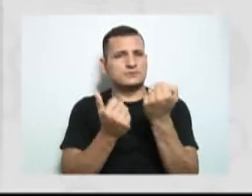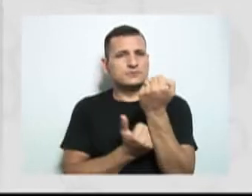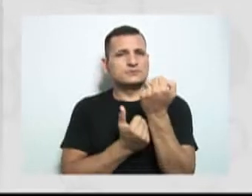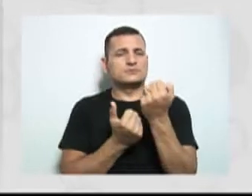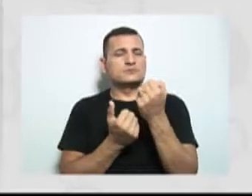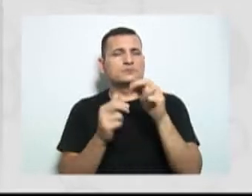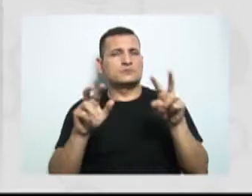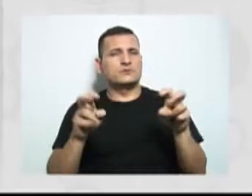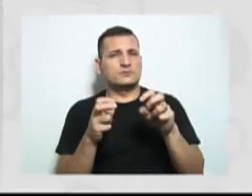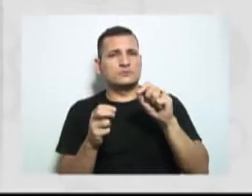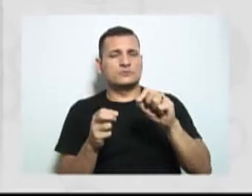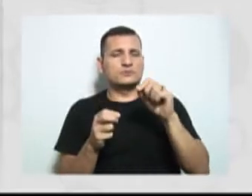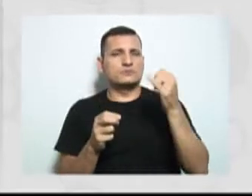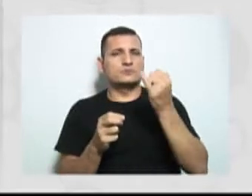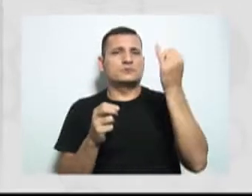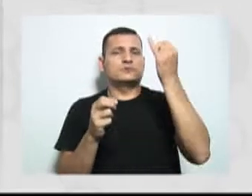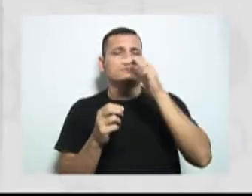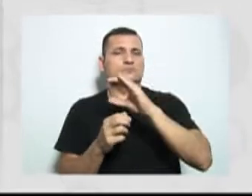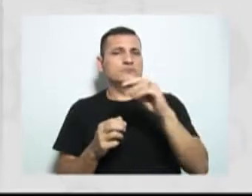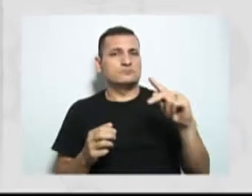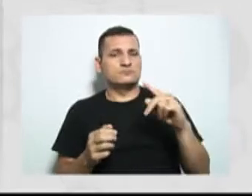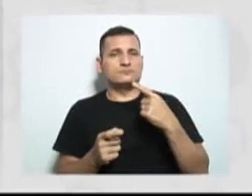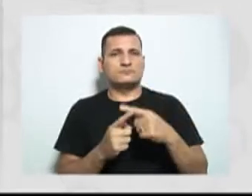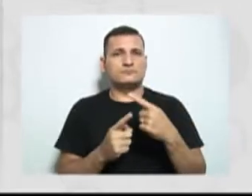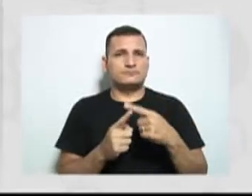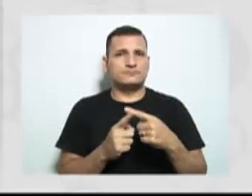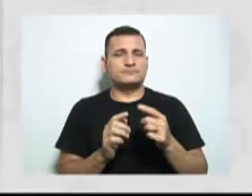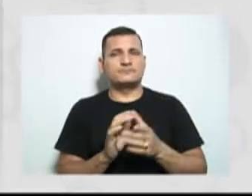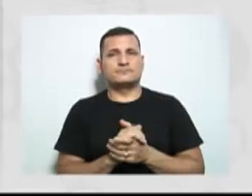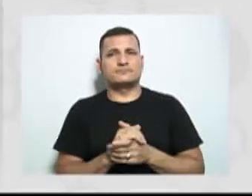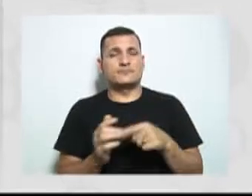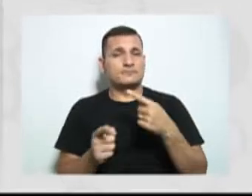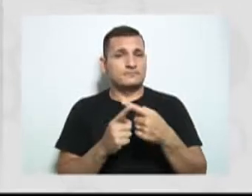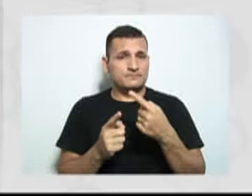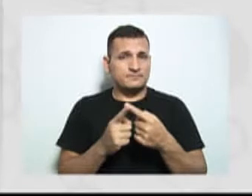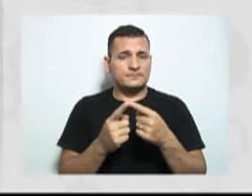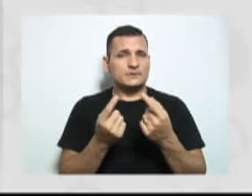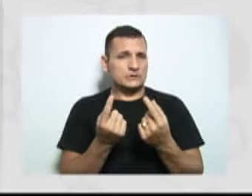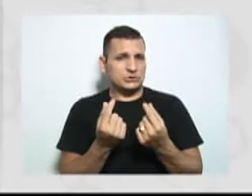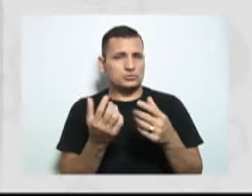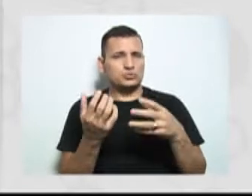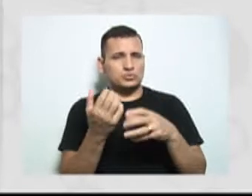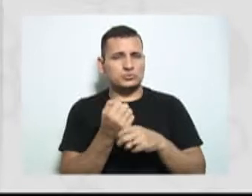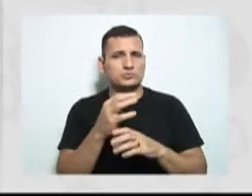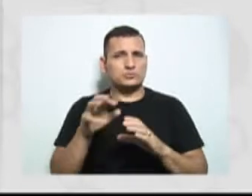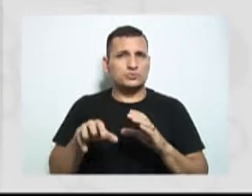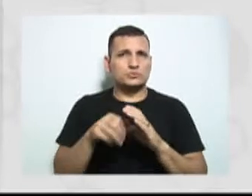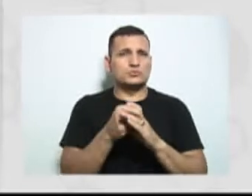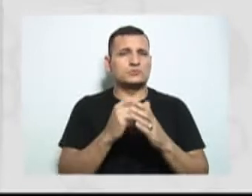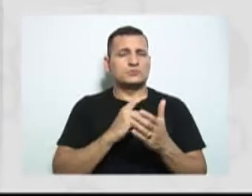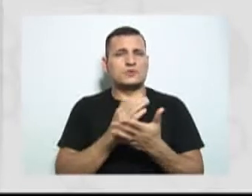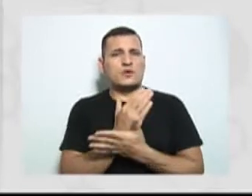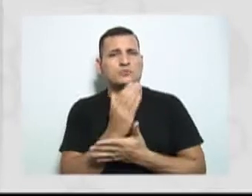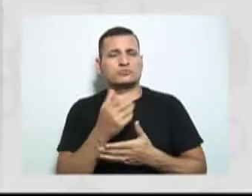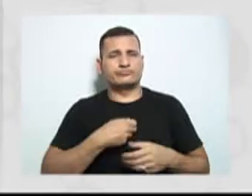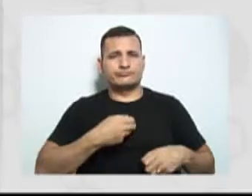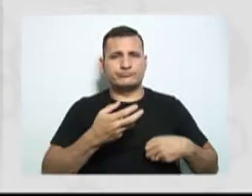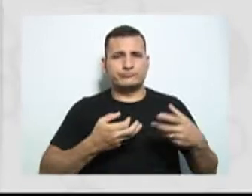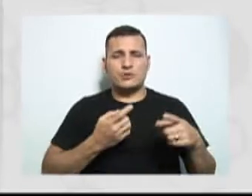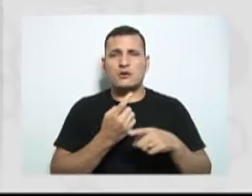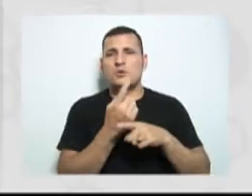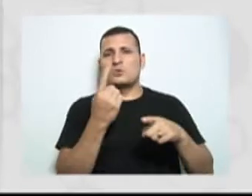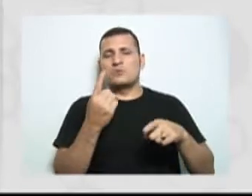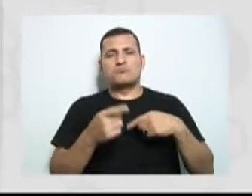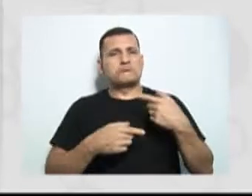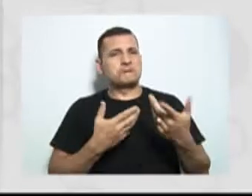assuntos de vital importância para a cooperativa. Por quê? Porque o custeio por absorção, existe alguns tipos de custos, nós não podemos identificar, que são os